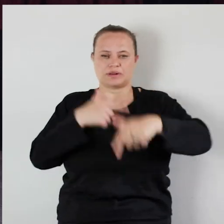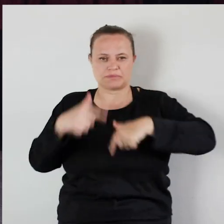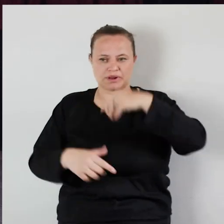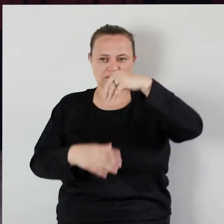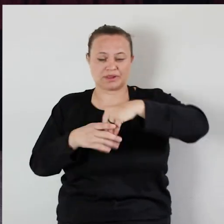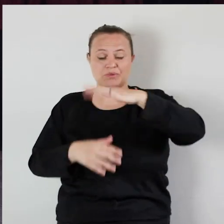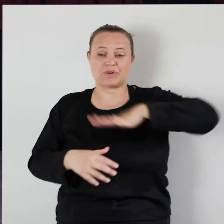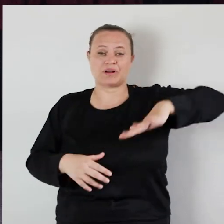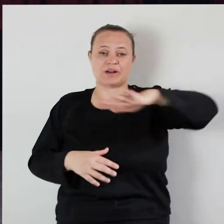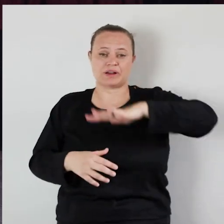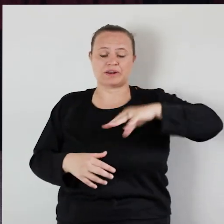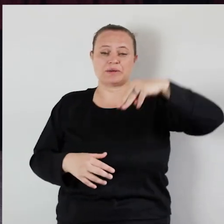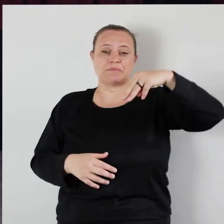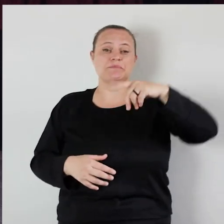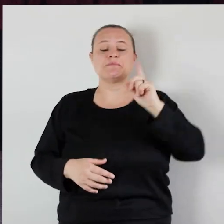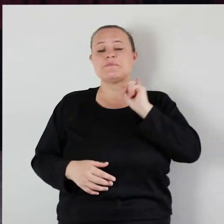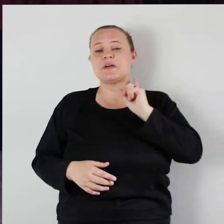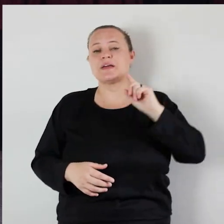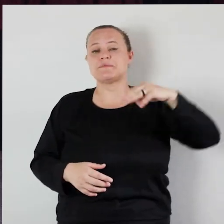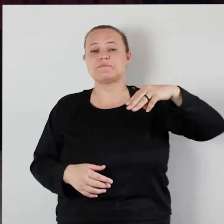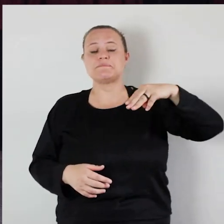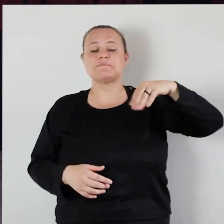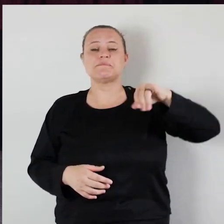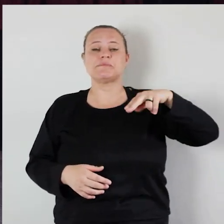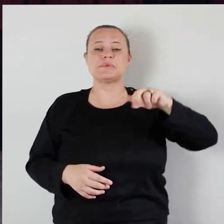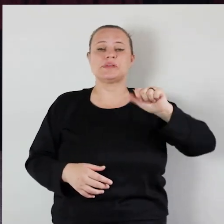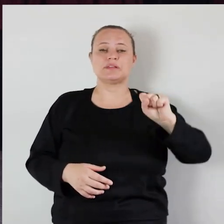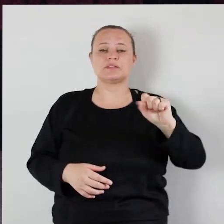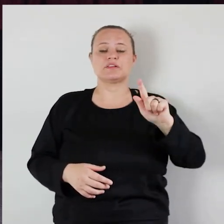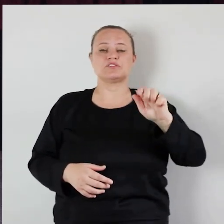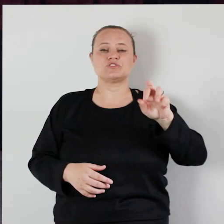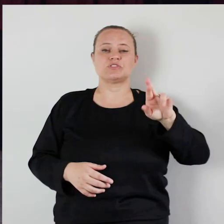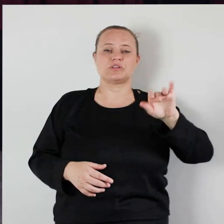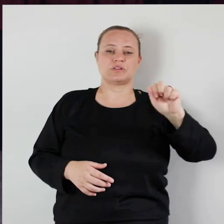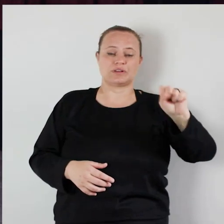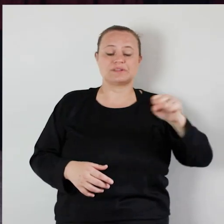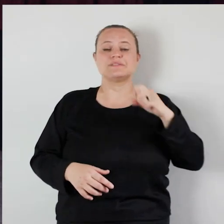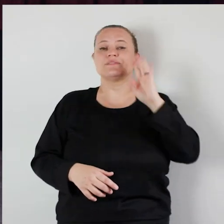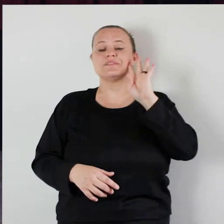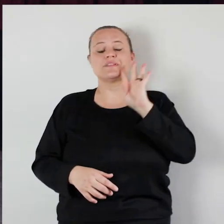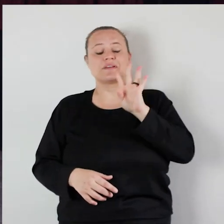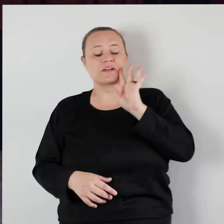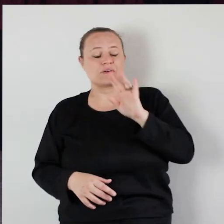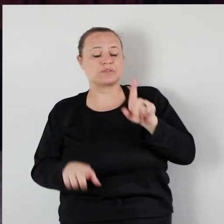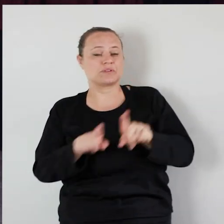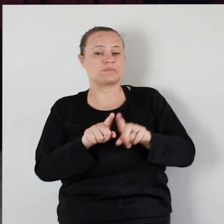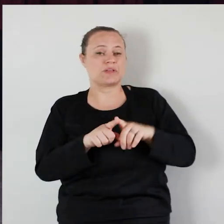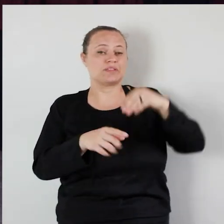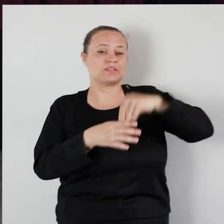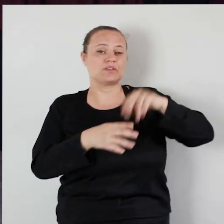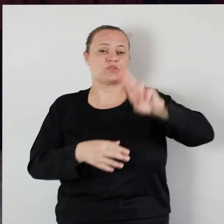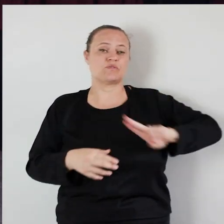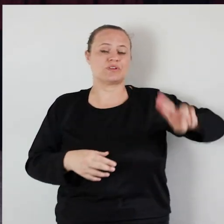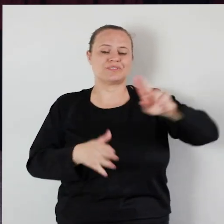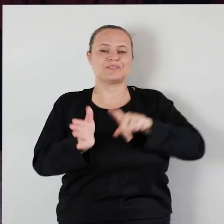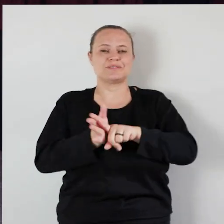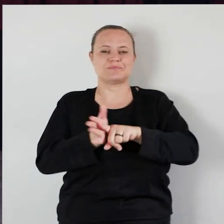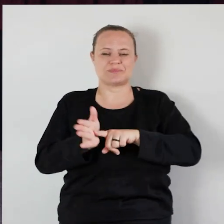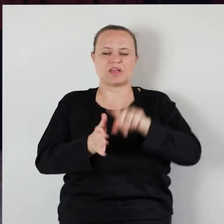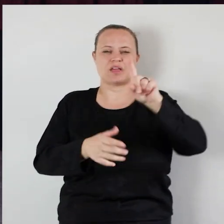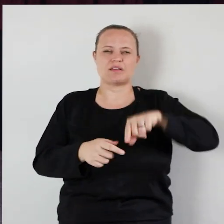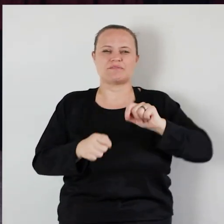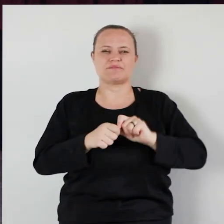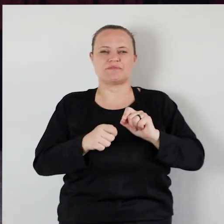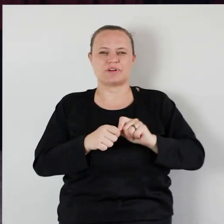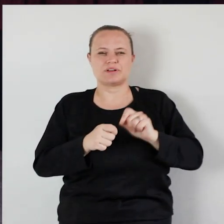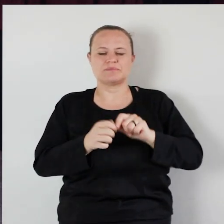carreira. Né? Hoje o Portela é um profissional da administração pública da cultura, está em Minas Gerais, e que isso é também interessante do